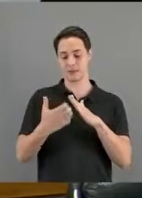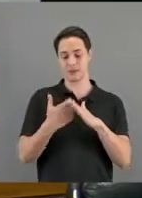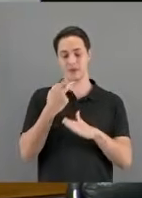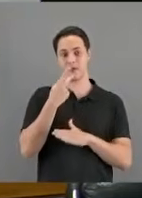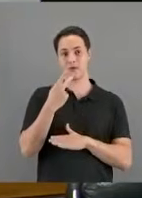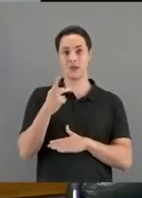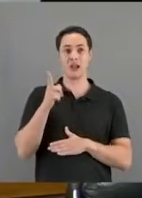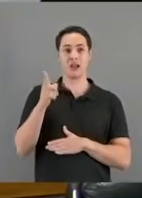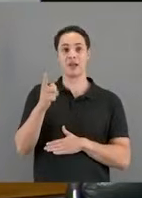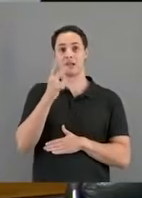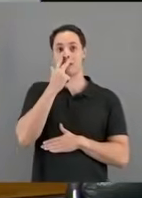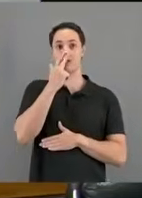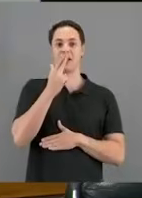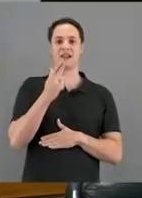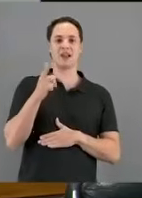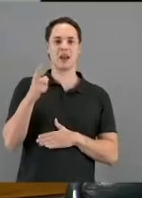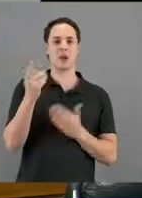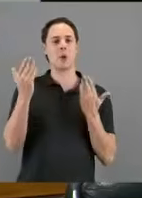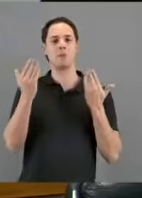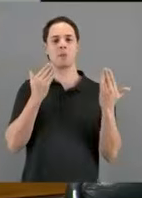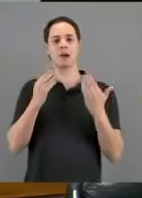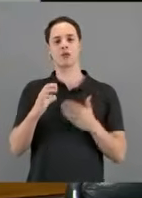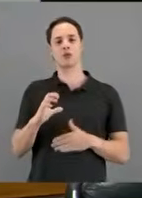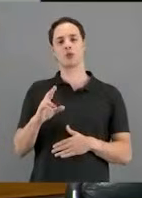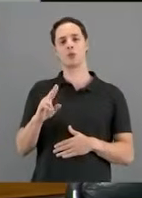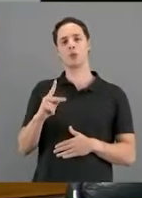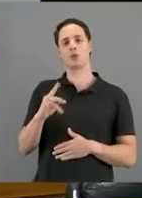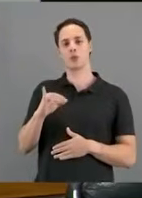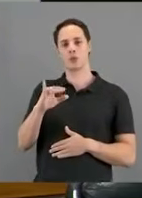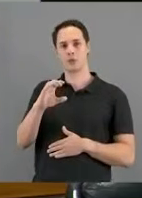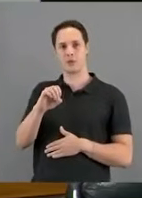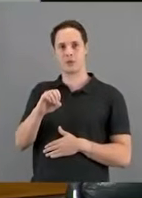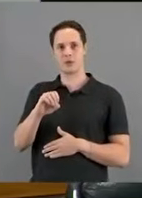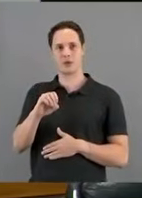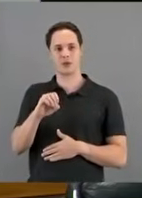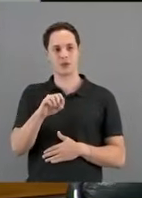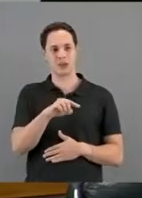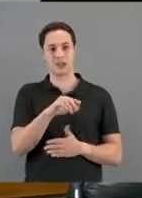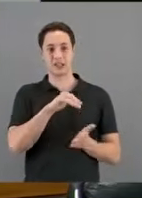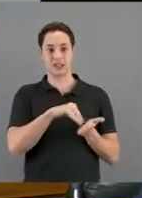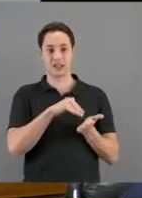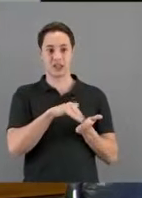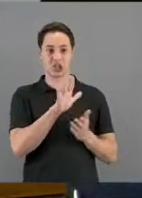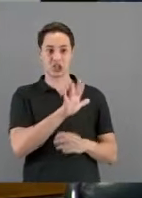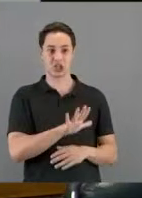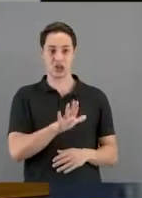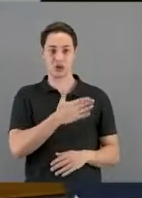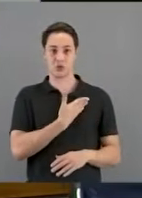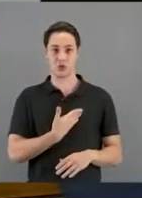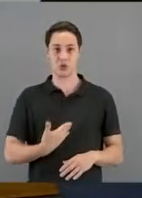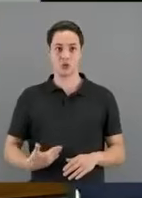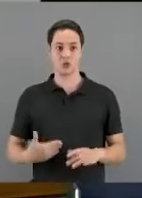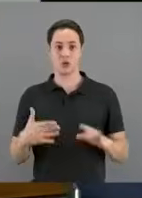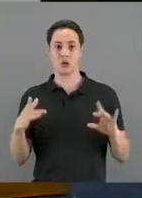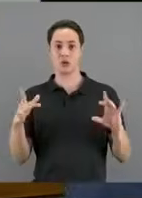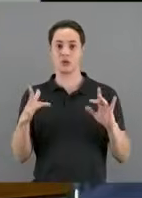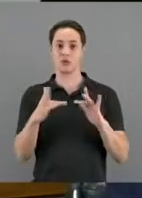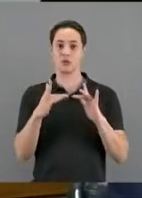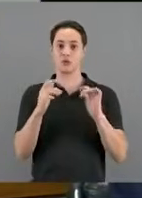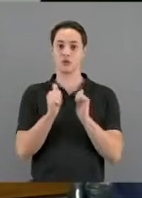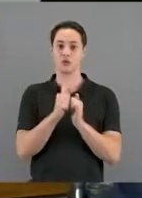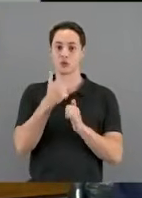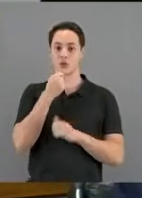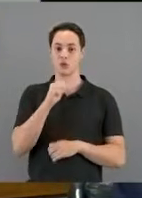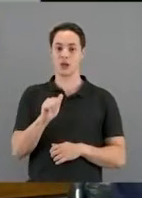o cupido, senhor presidente, o cupido da Flávia, que era secretária-geral do governo, com o Augusto, que era o